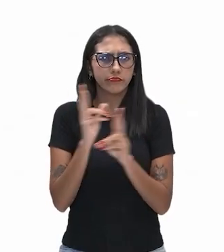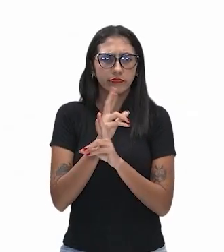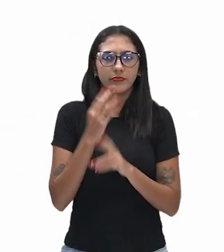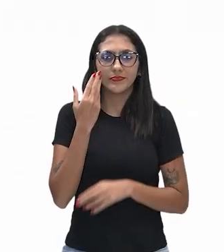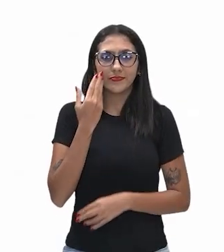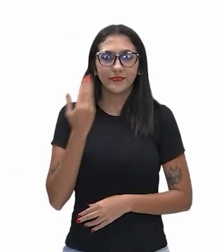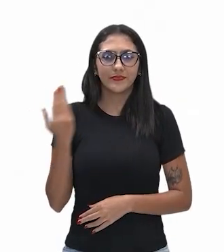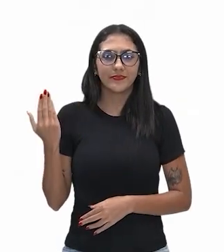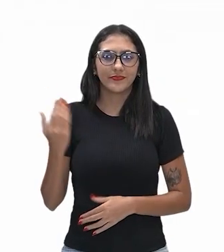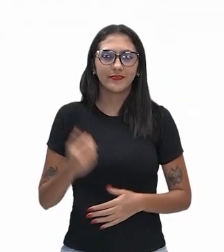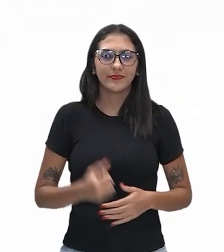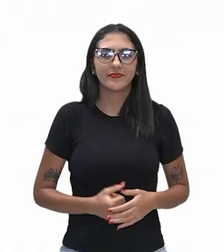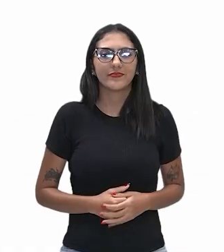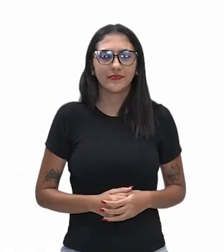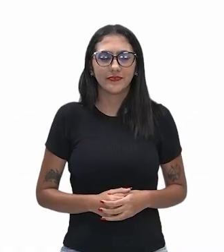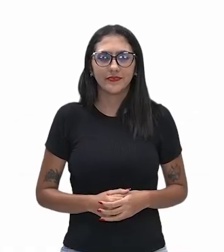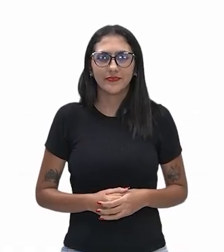olhada.